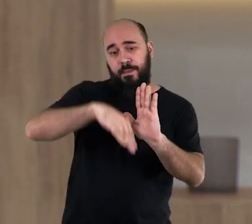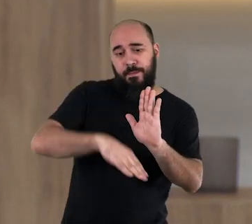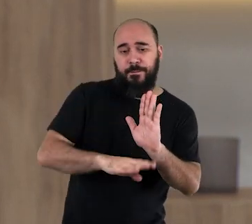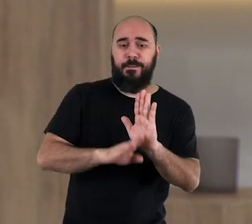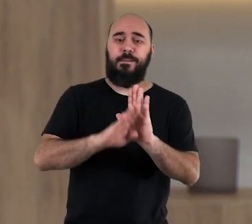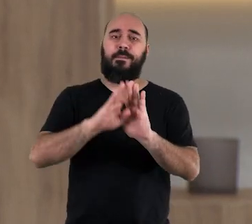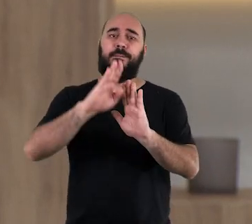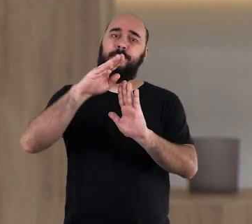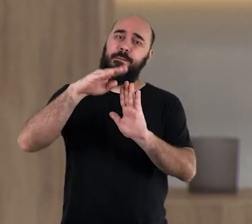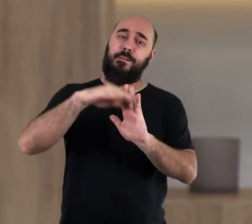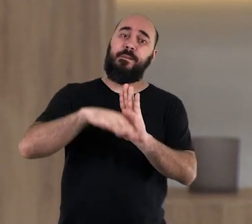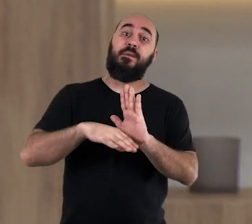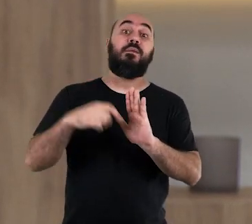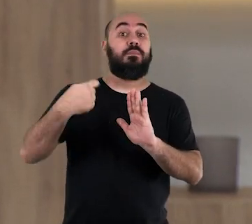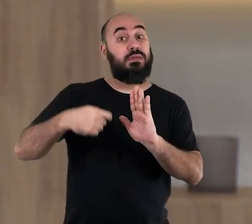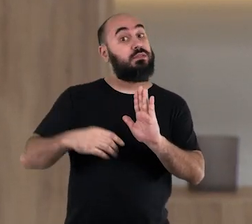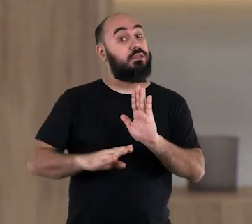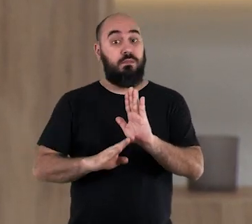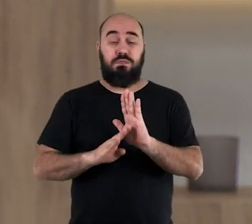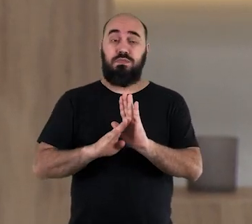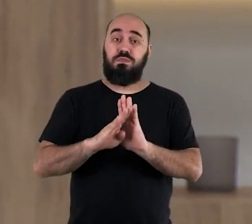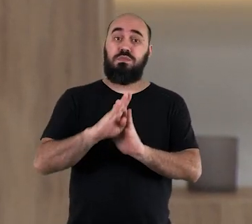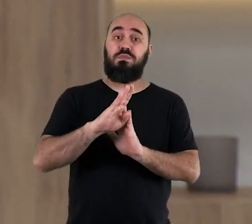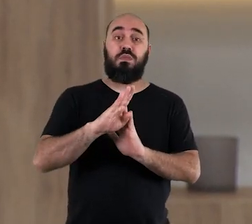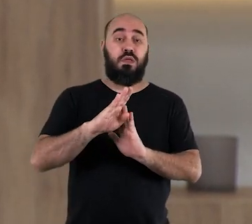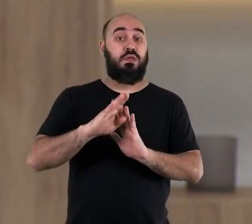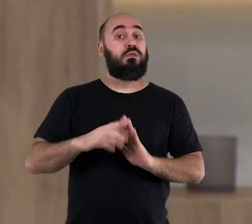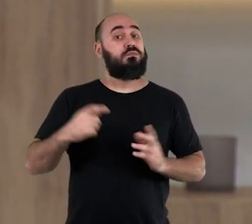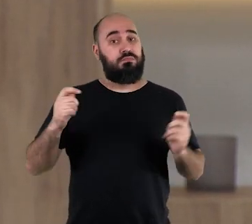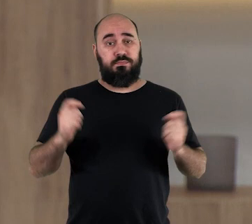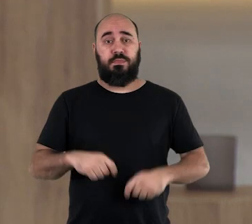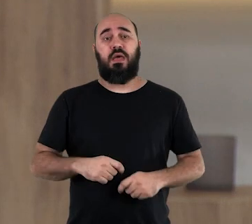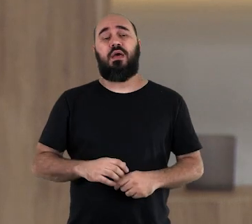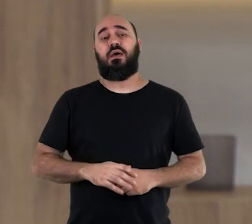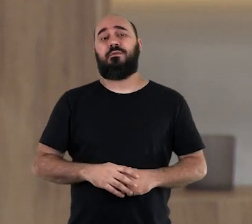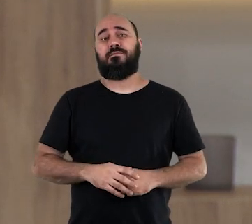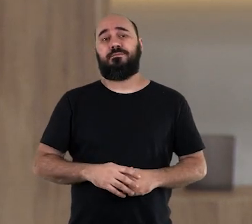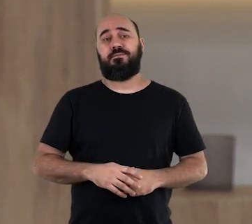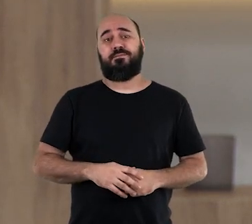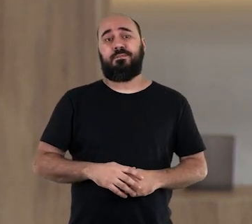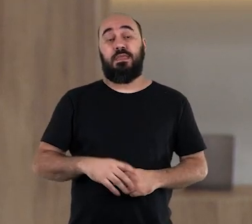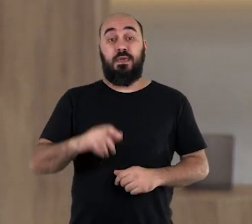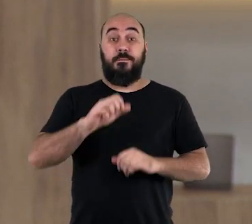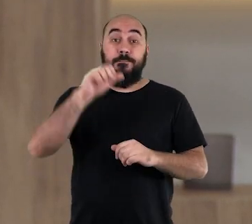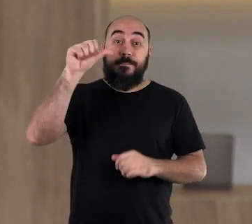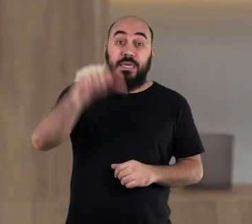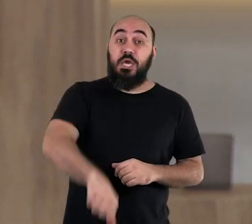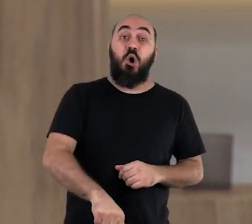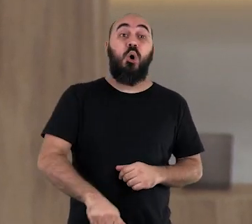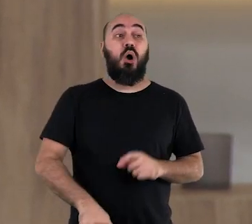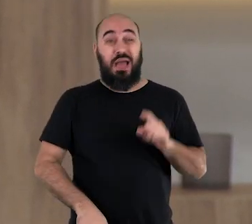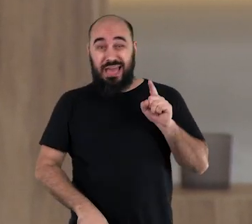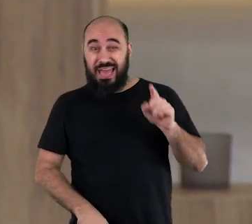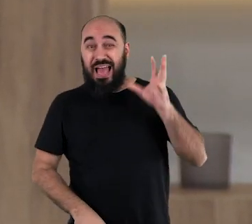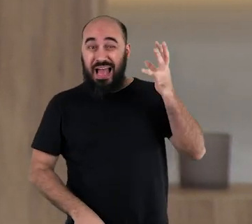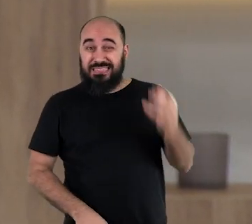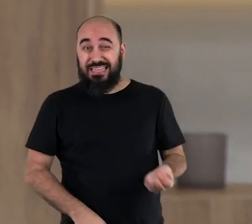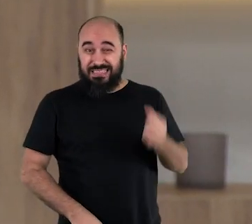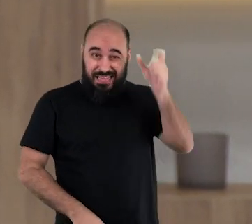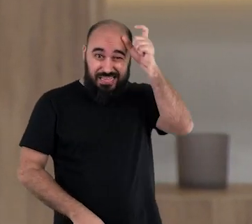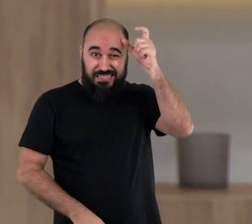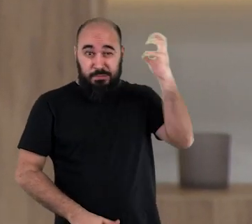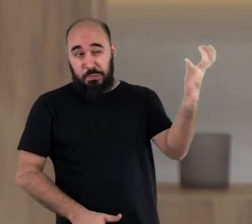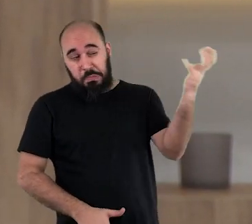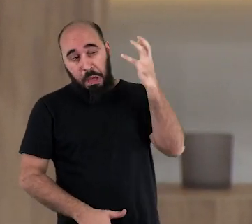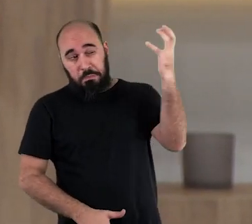nossa maior derrota não é quando caímos, mas quando o inimigo nos convence de que já não podemos mais nos levantar. A mensagem